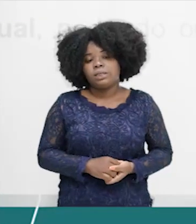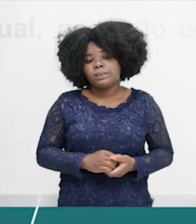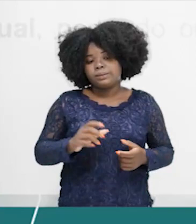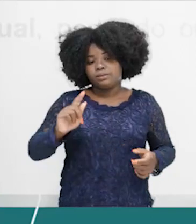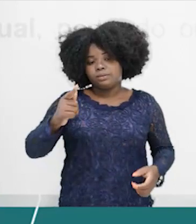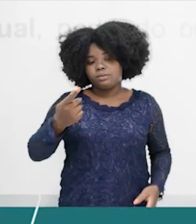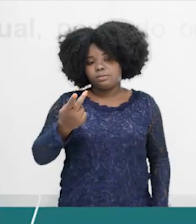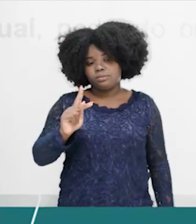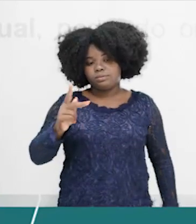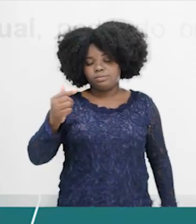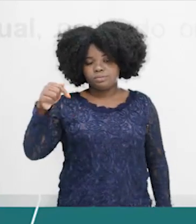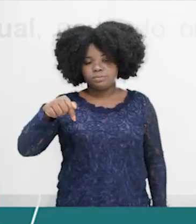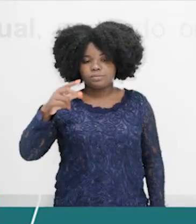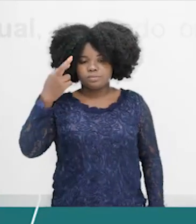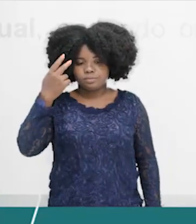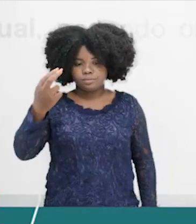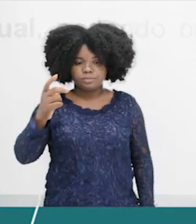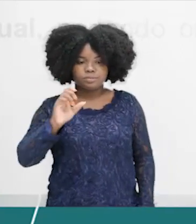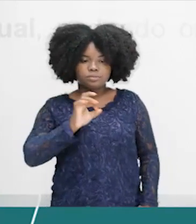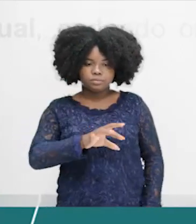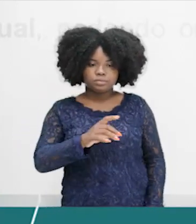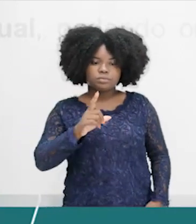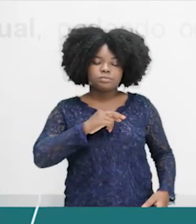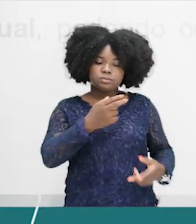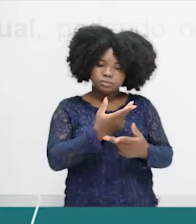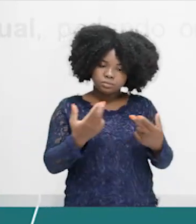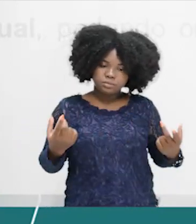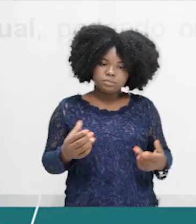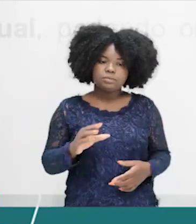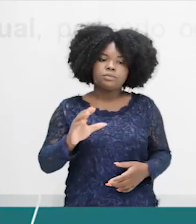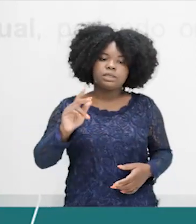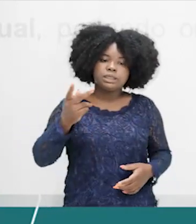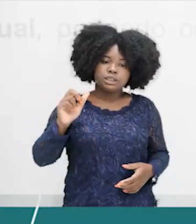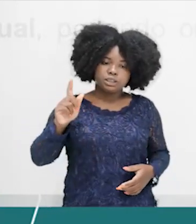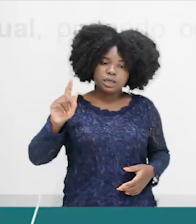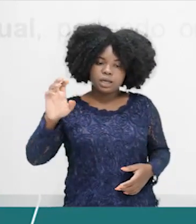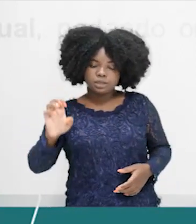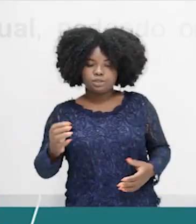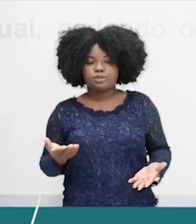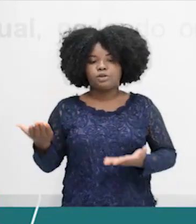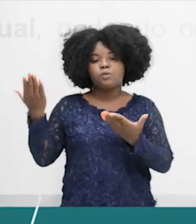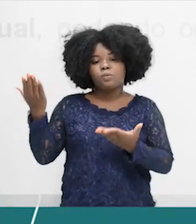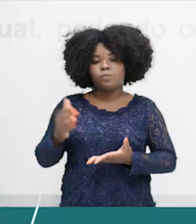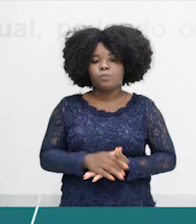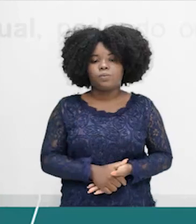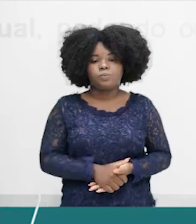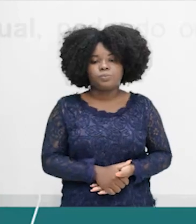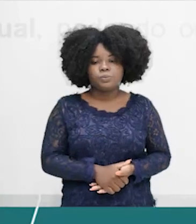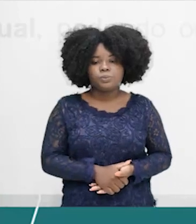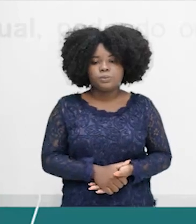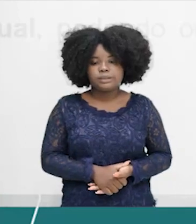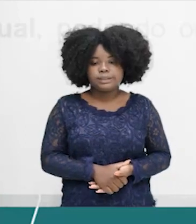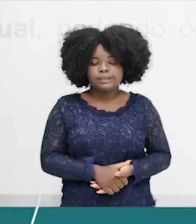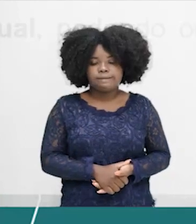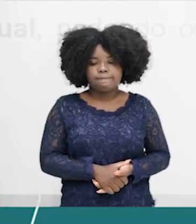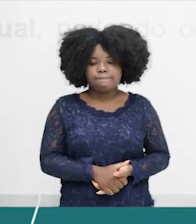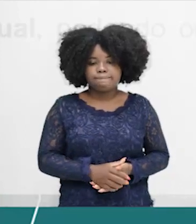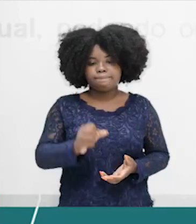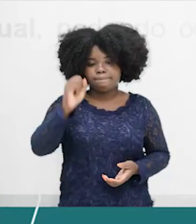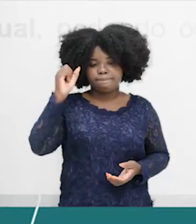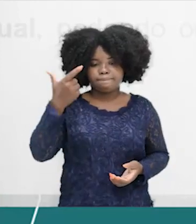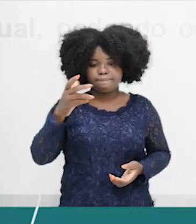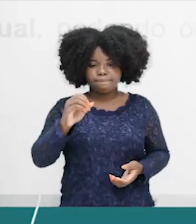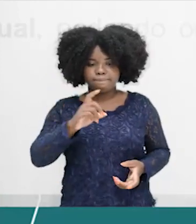está associado só às histórias em quadrinhos? Não, você tem variações. Por exemplo, as charges. Elas surgem no início do século XX e elas